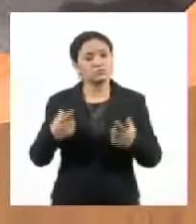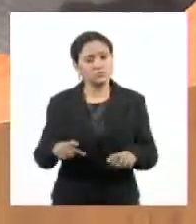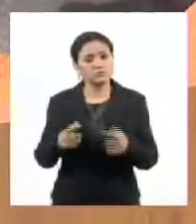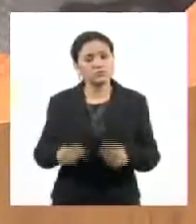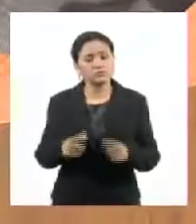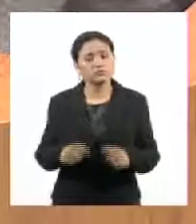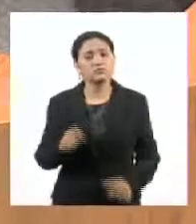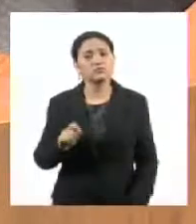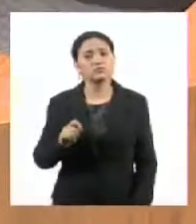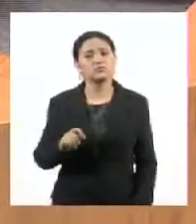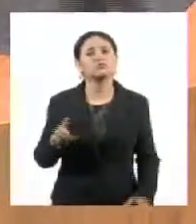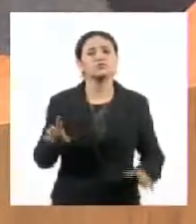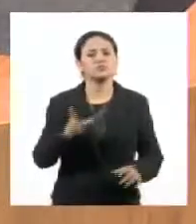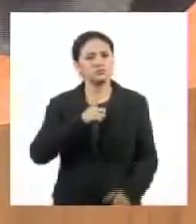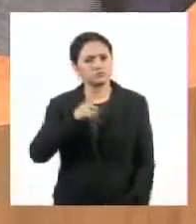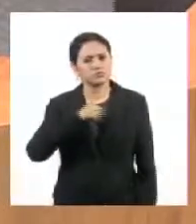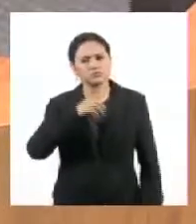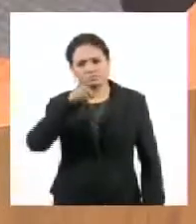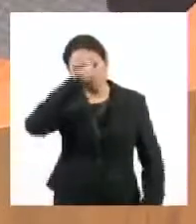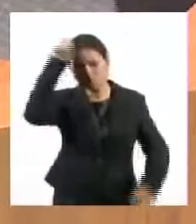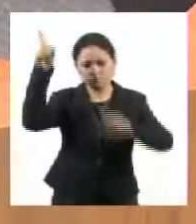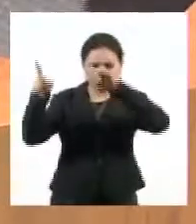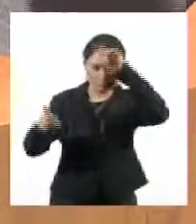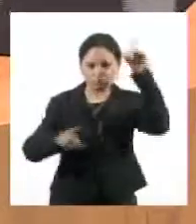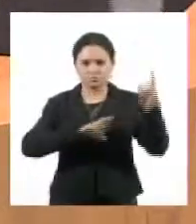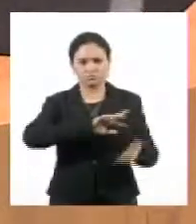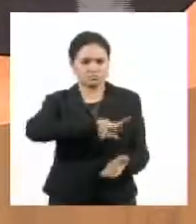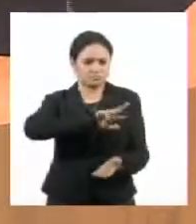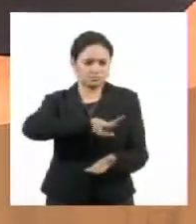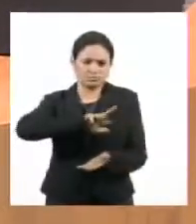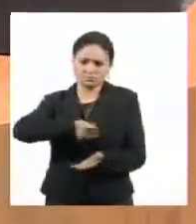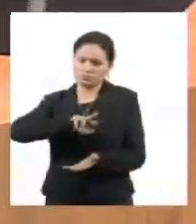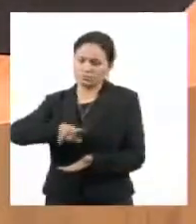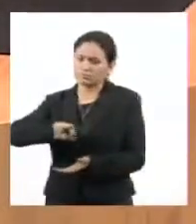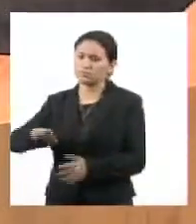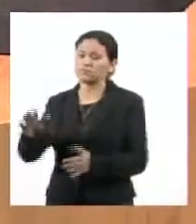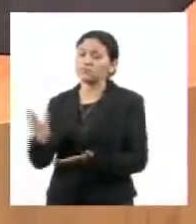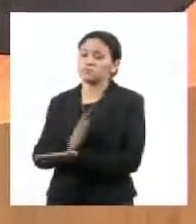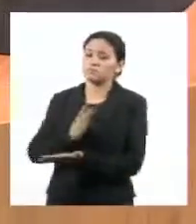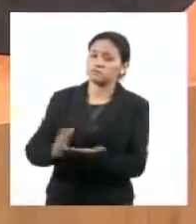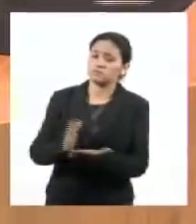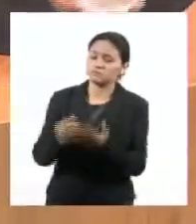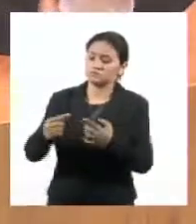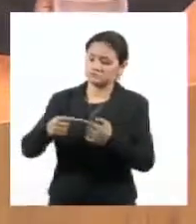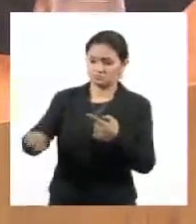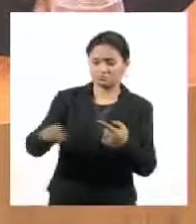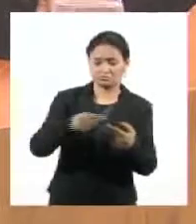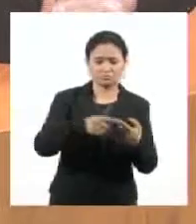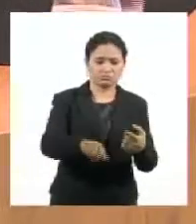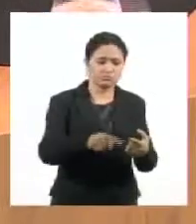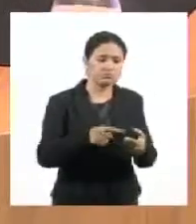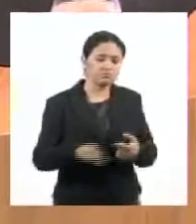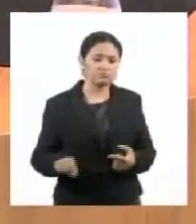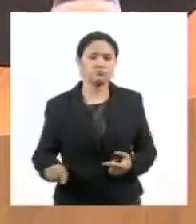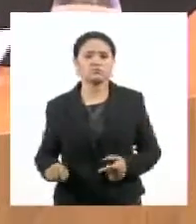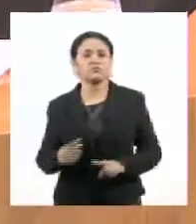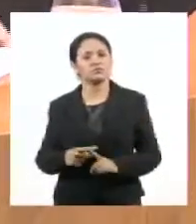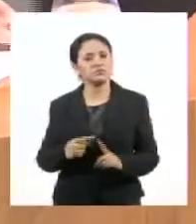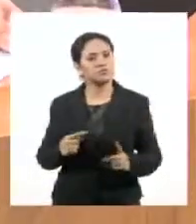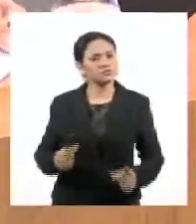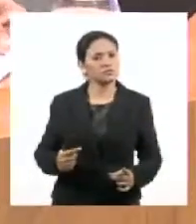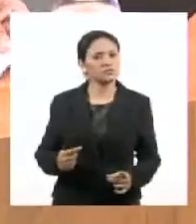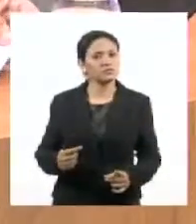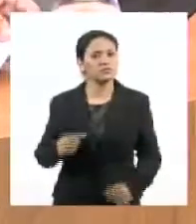com vários pensadores, com temas às vezes polêmicos, divergentes, mas nós não podemos